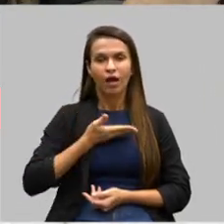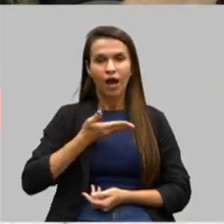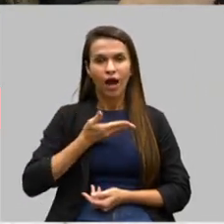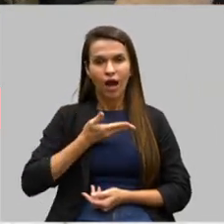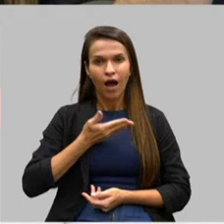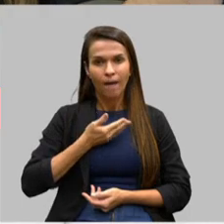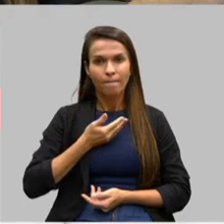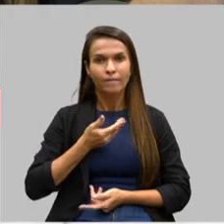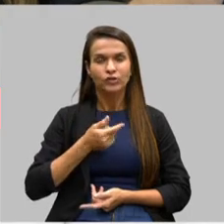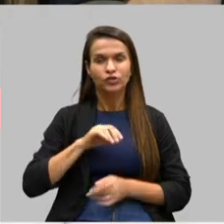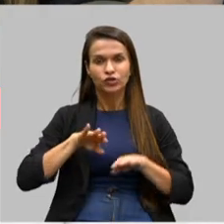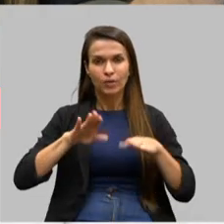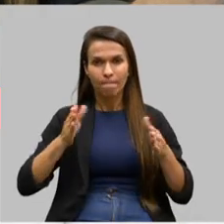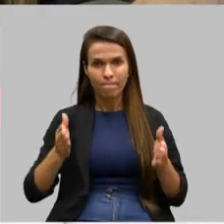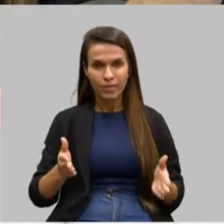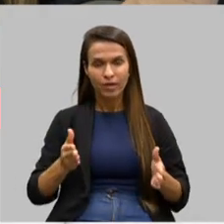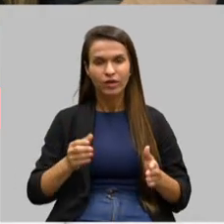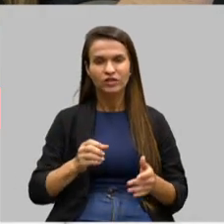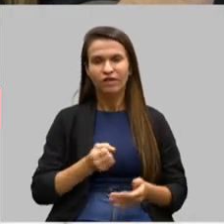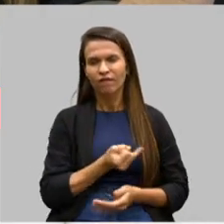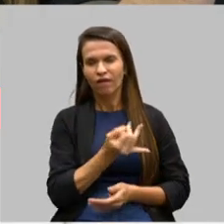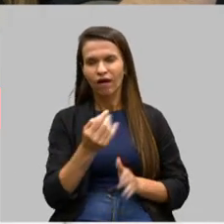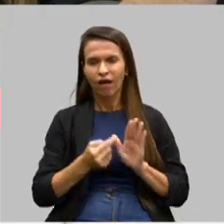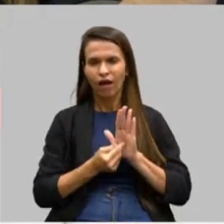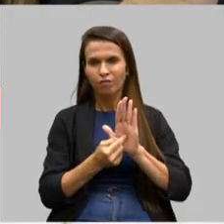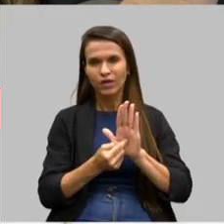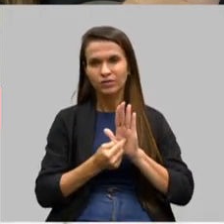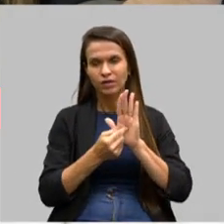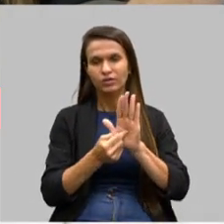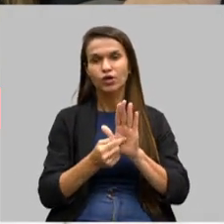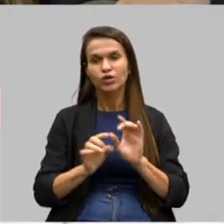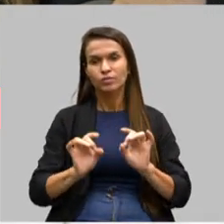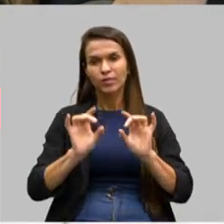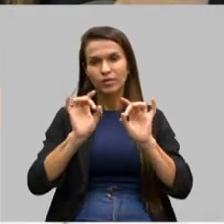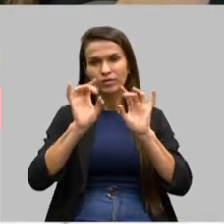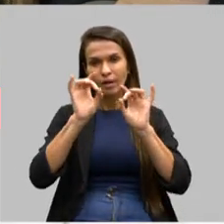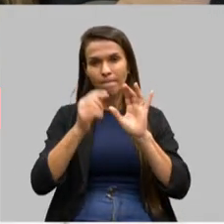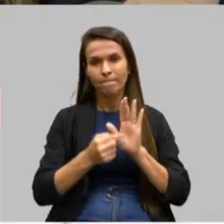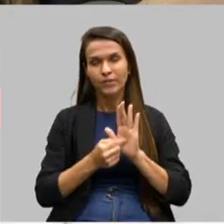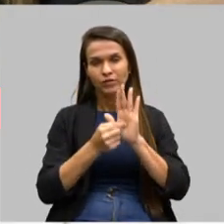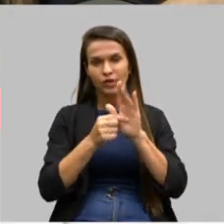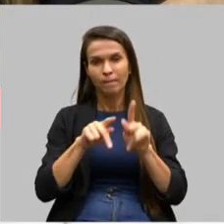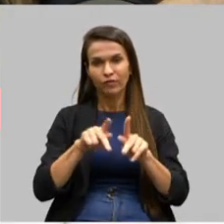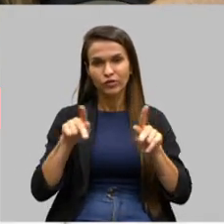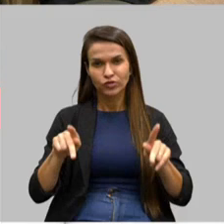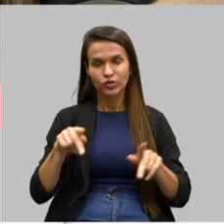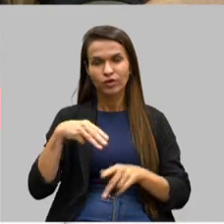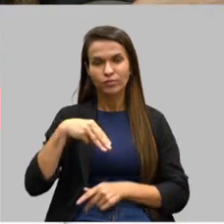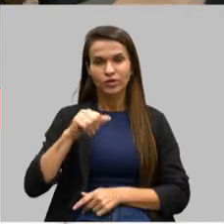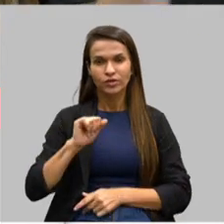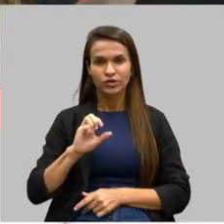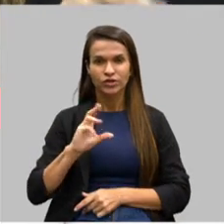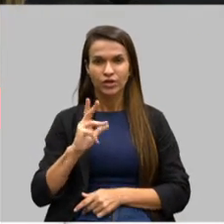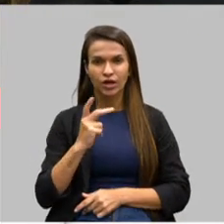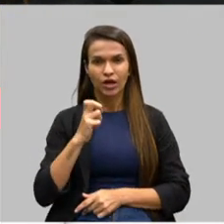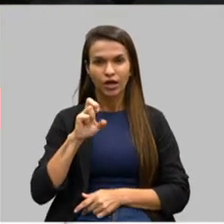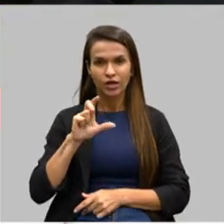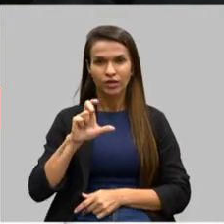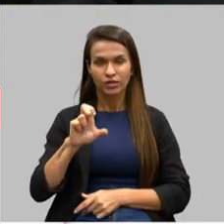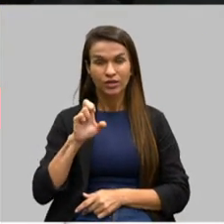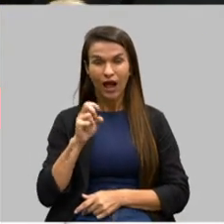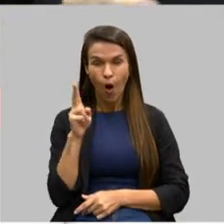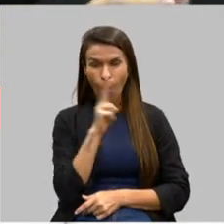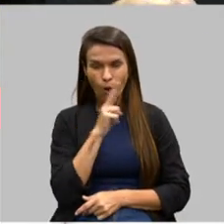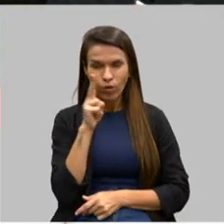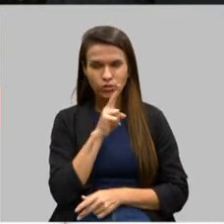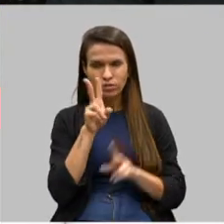de mesa, várias apresentações, em especial a apresentação da professora Michele, da urgência do